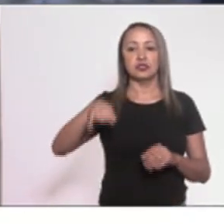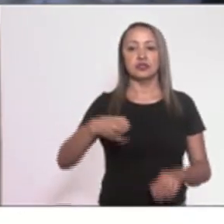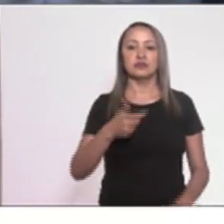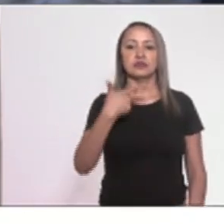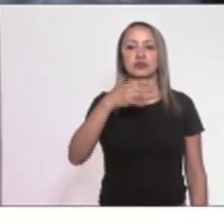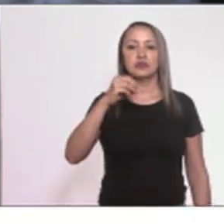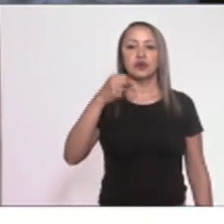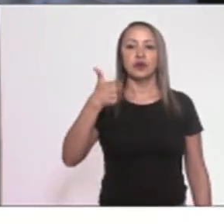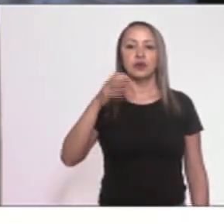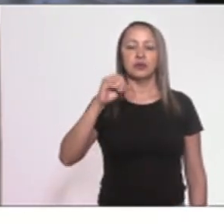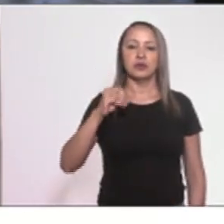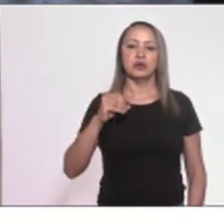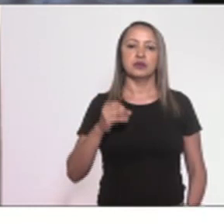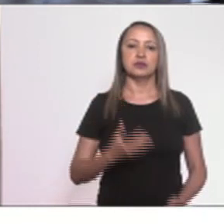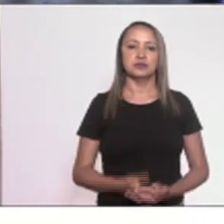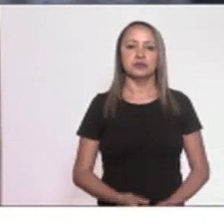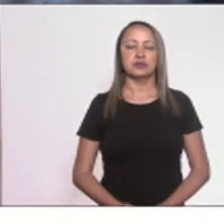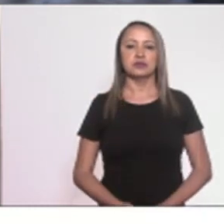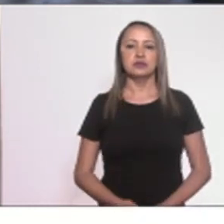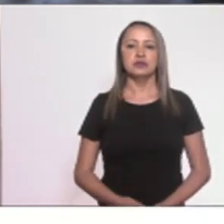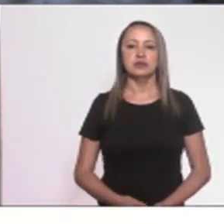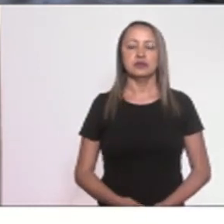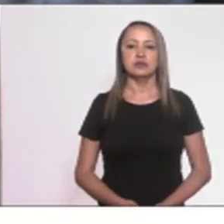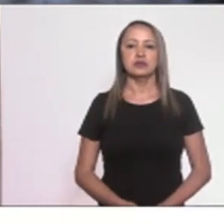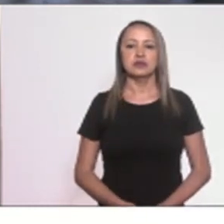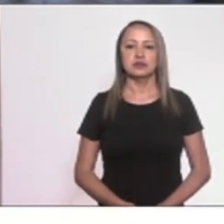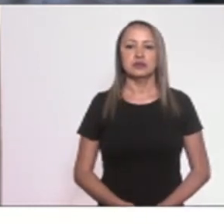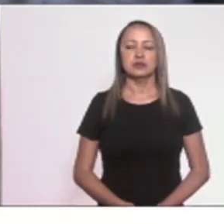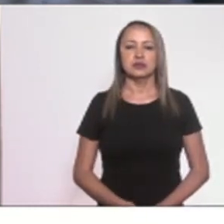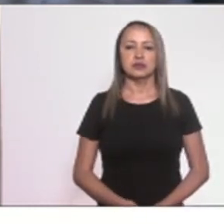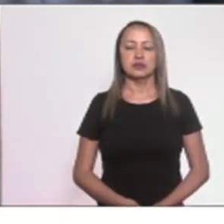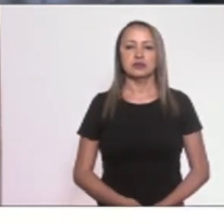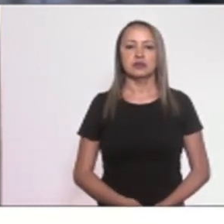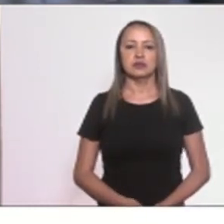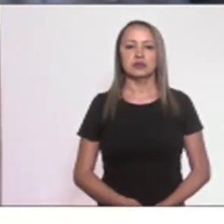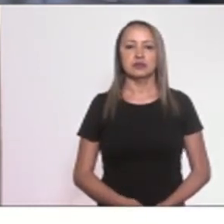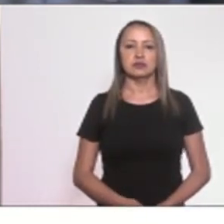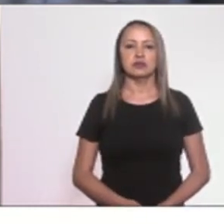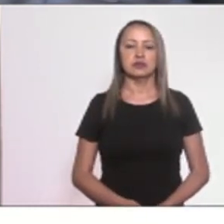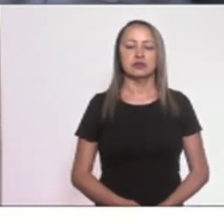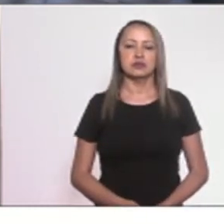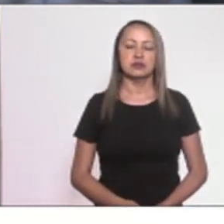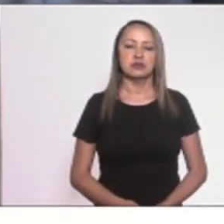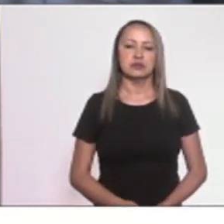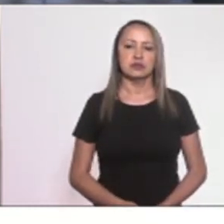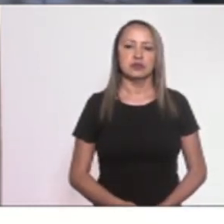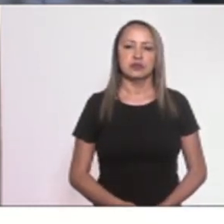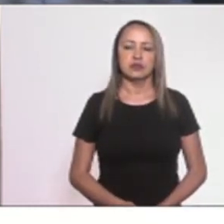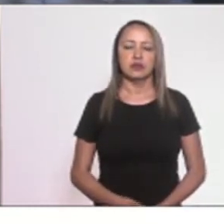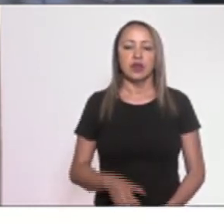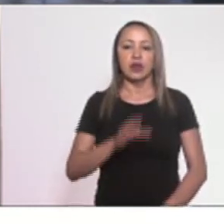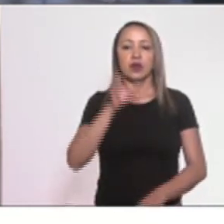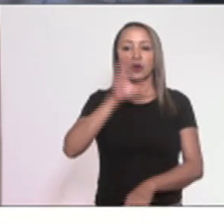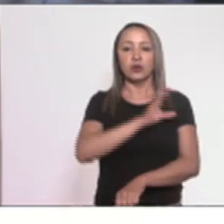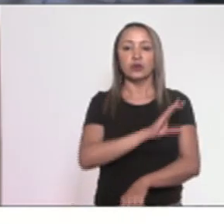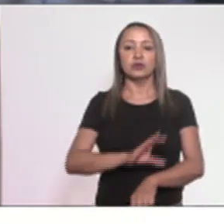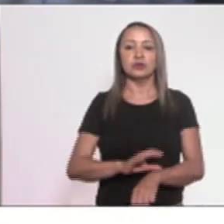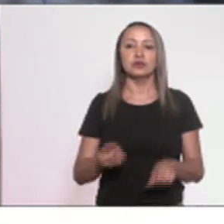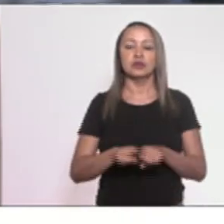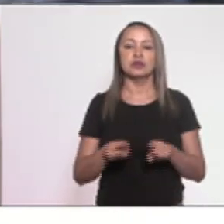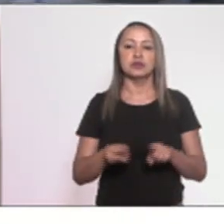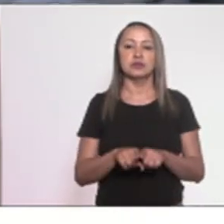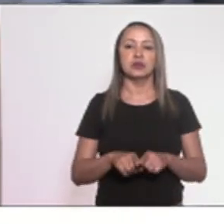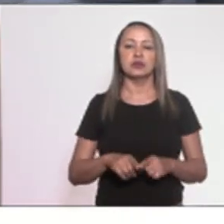calendário oficial do Estado do Rio de Janeiro o Dia Estadual da Literatura de Cordel. Parecer da Comissão de Constituição e Justiça pela juridicidade e cultura favorável.